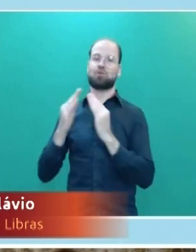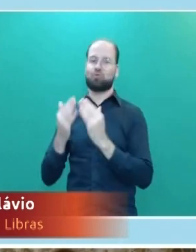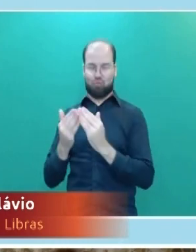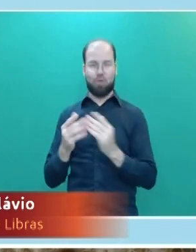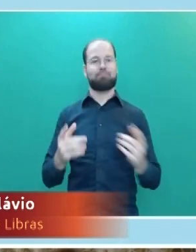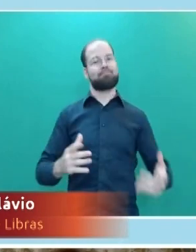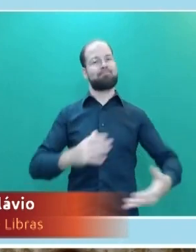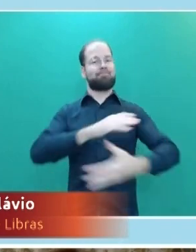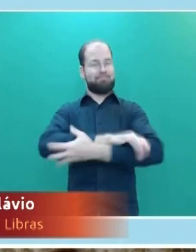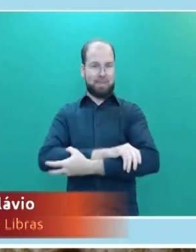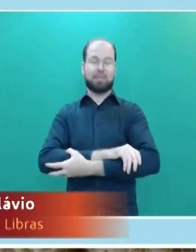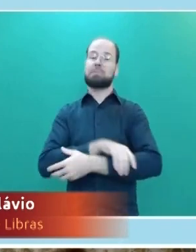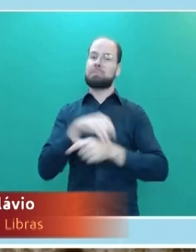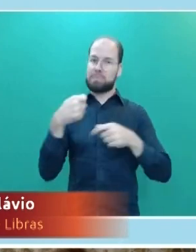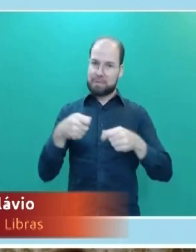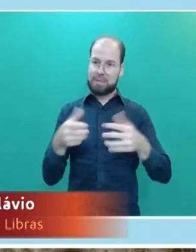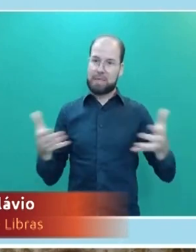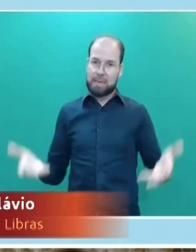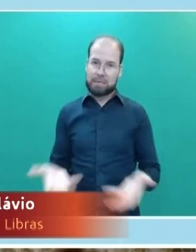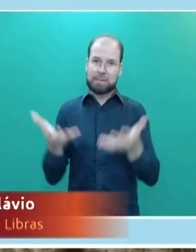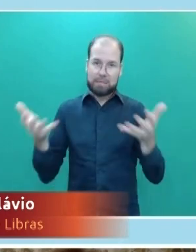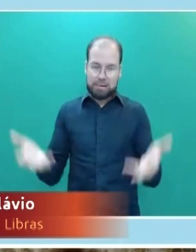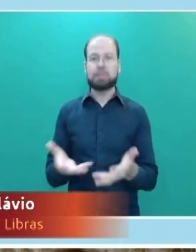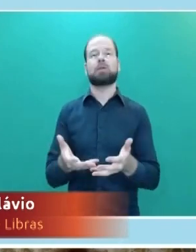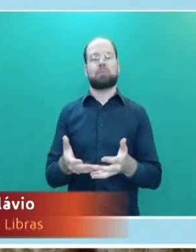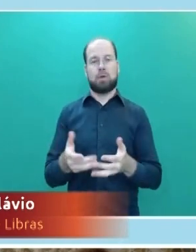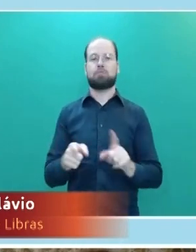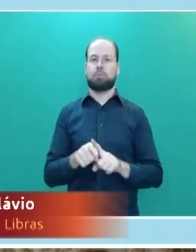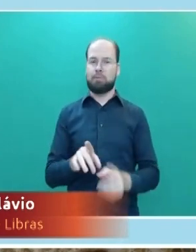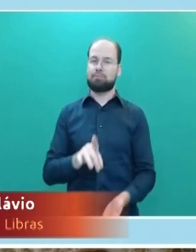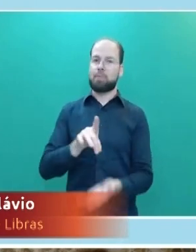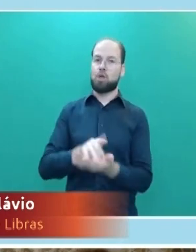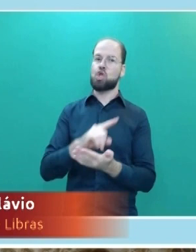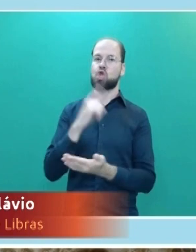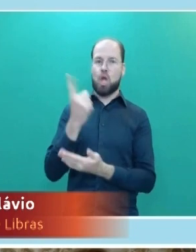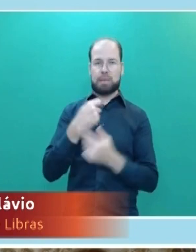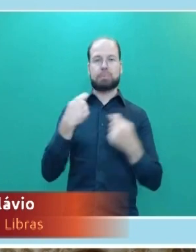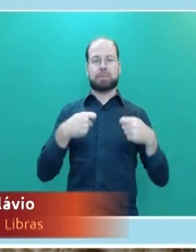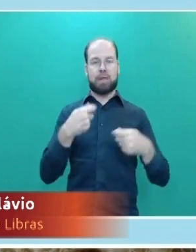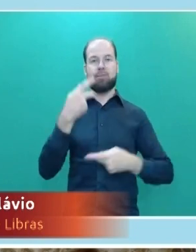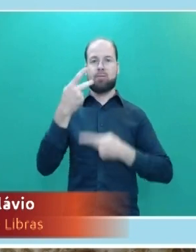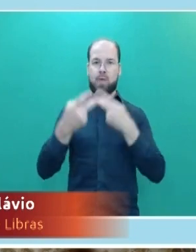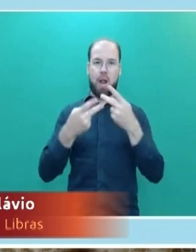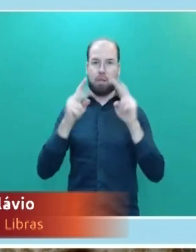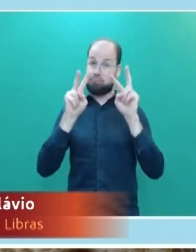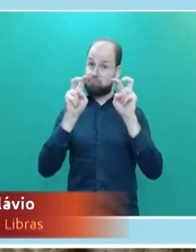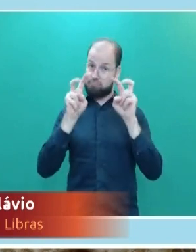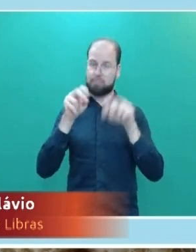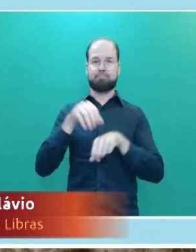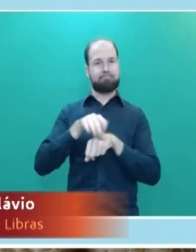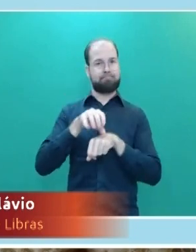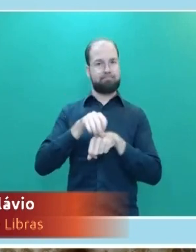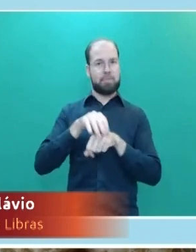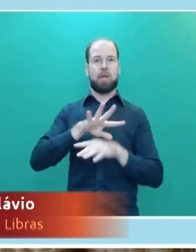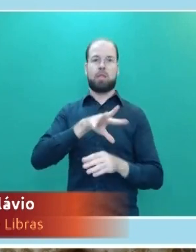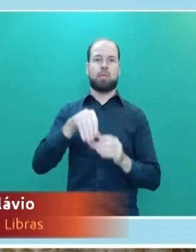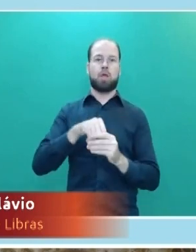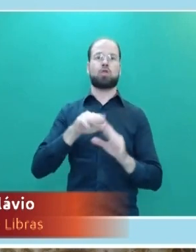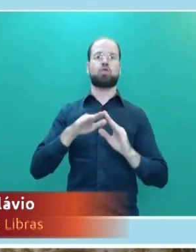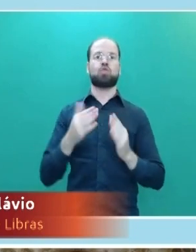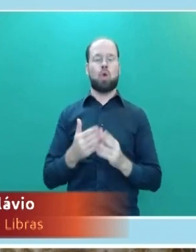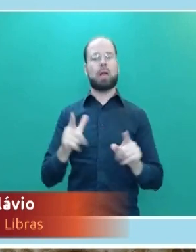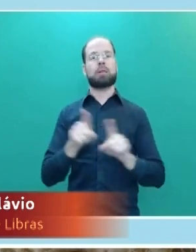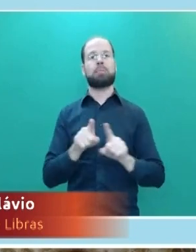incentivado, consolidado. Temos que voltar a falar, sim, dessas coisas na escola. Até mesmo de democracia, do que é